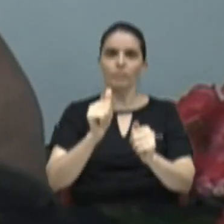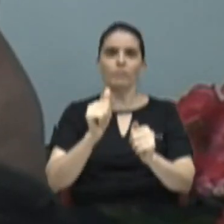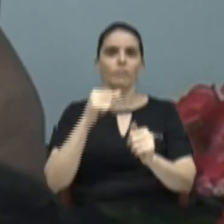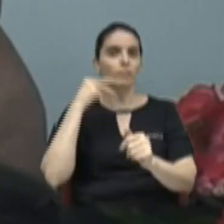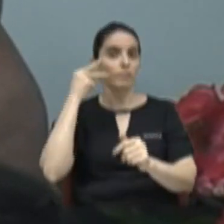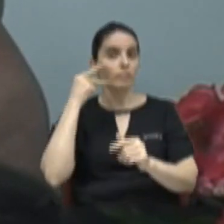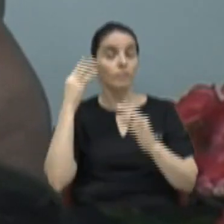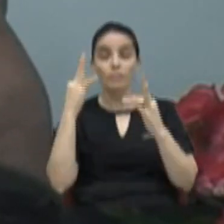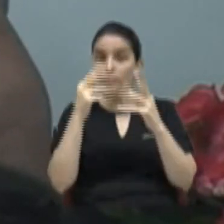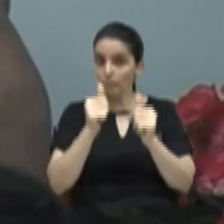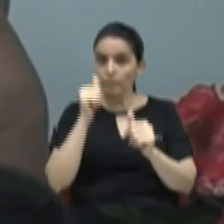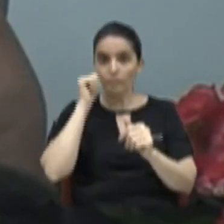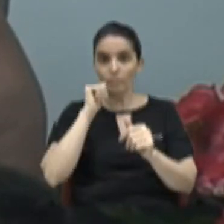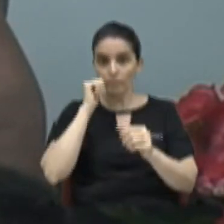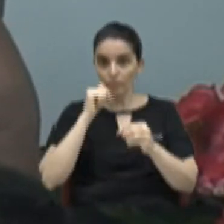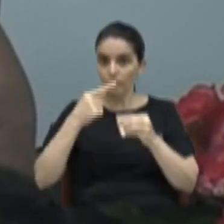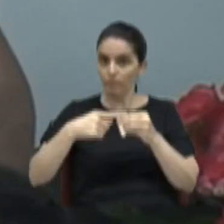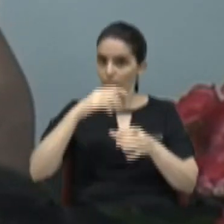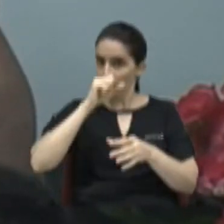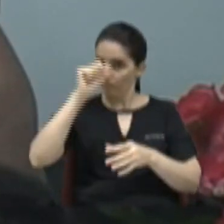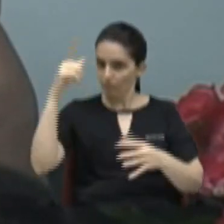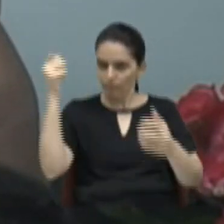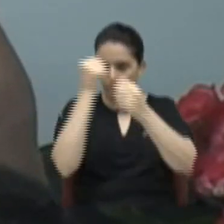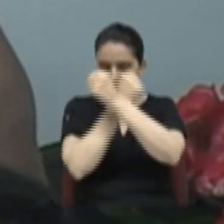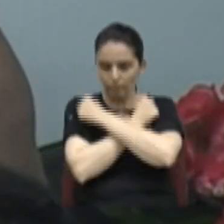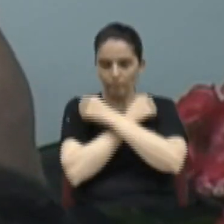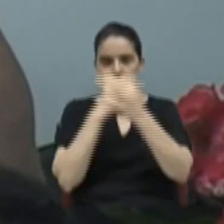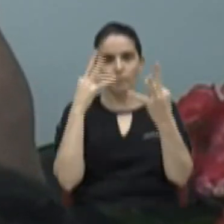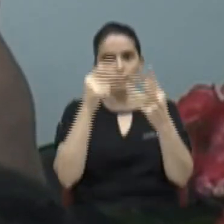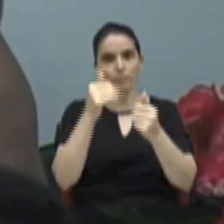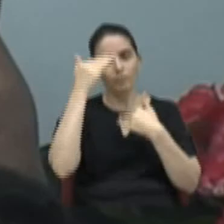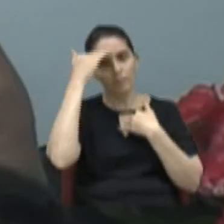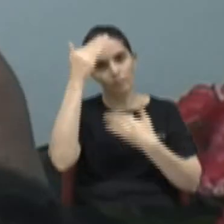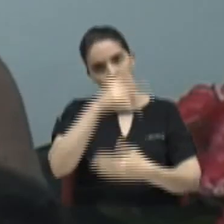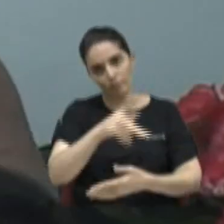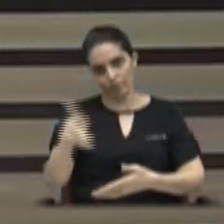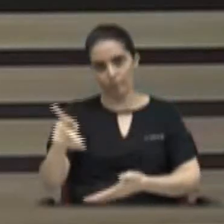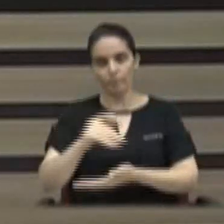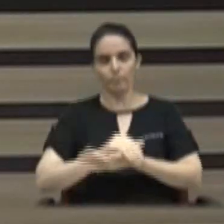mulheres limeirense, um grande abraço a todos. Muito obrigado, senhor presidente.